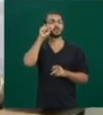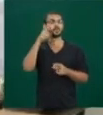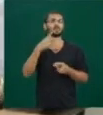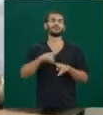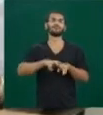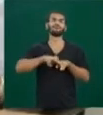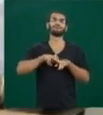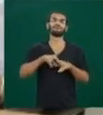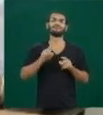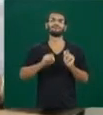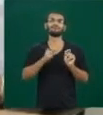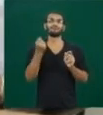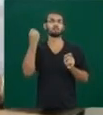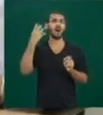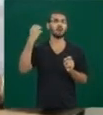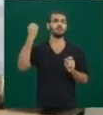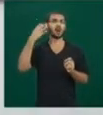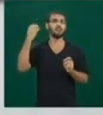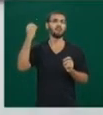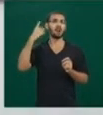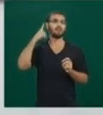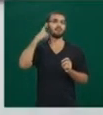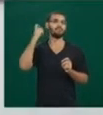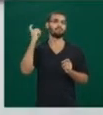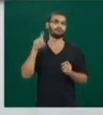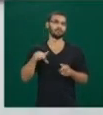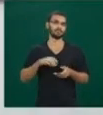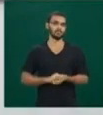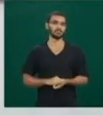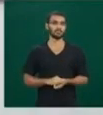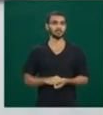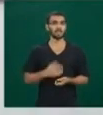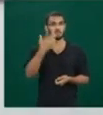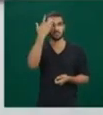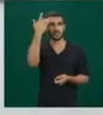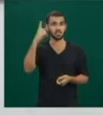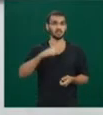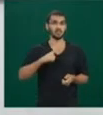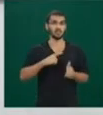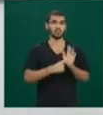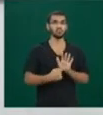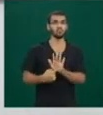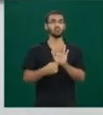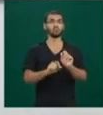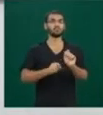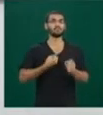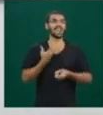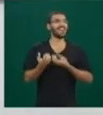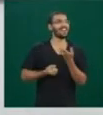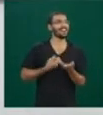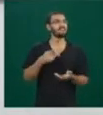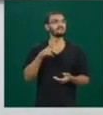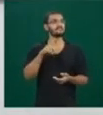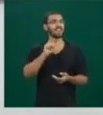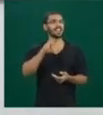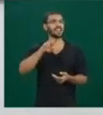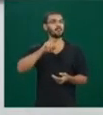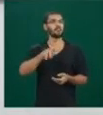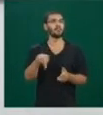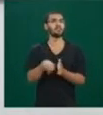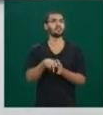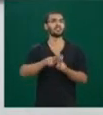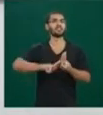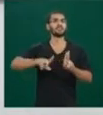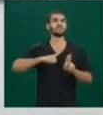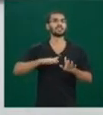dessa exposição ao ruído por um período prolongado. Amanhã tem mais uma edição do Sarau Sons Poéticos na UFO. O evento, que começou com pouco